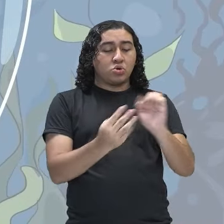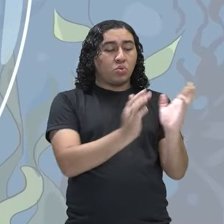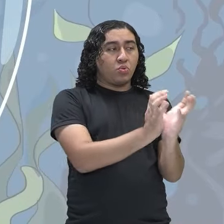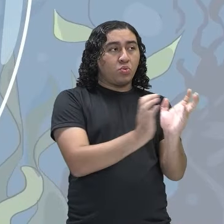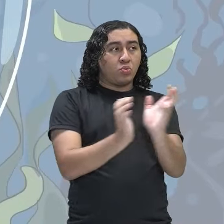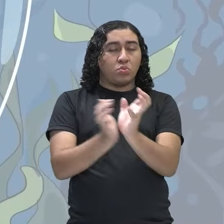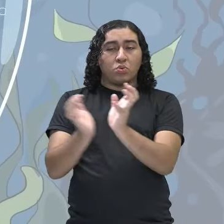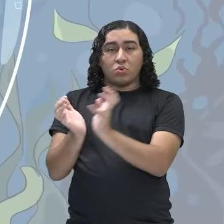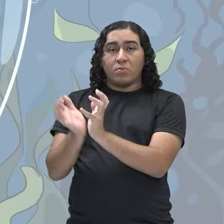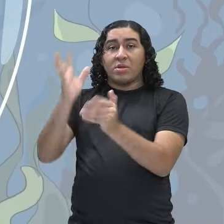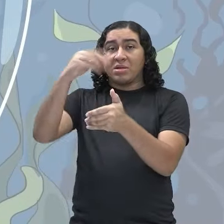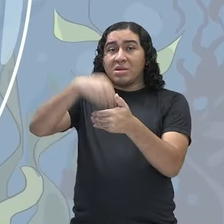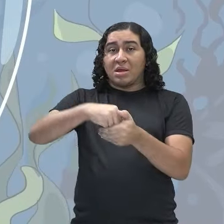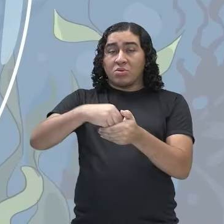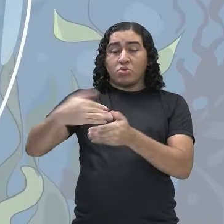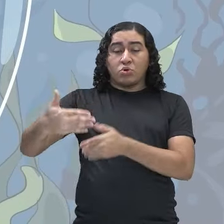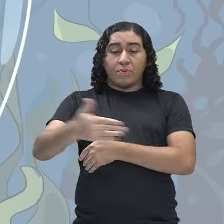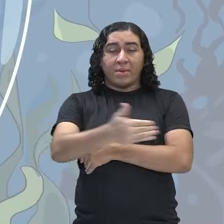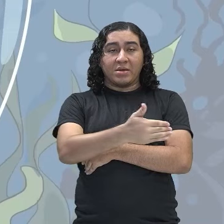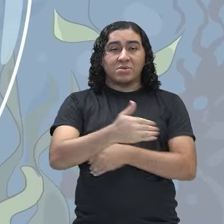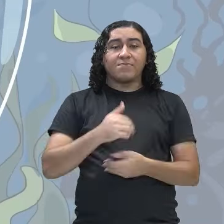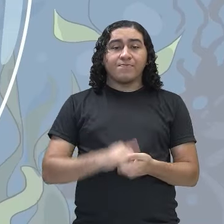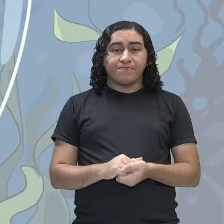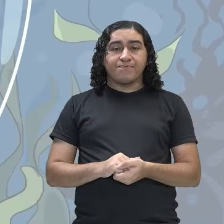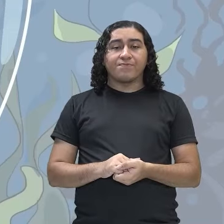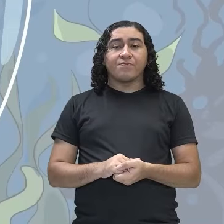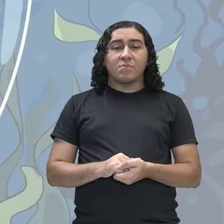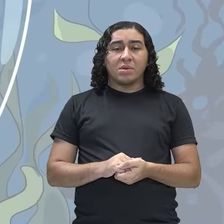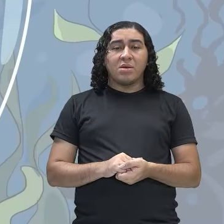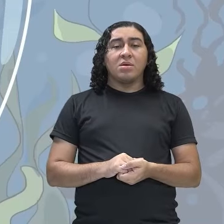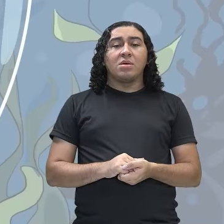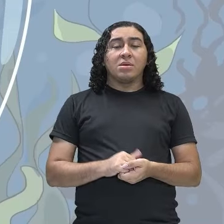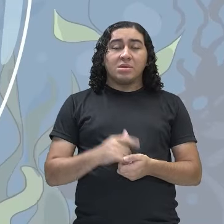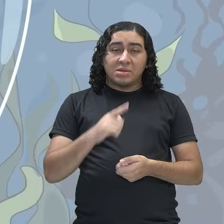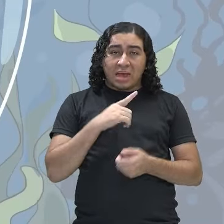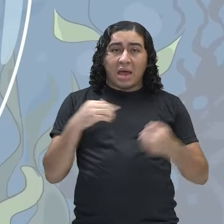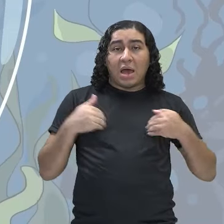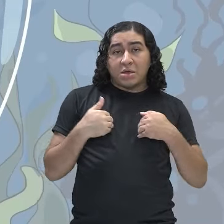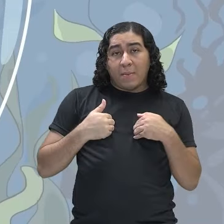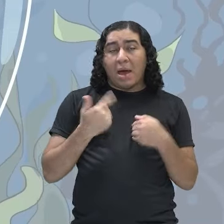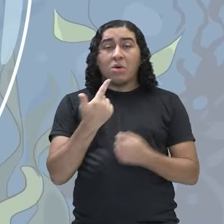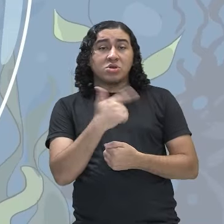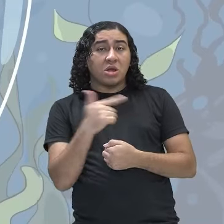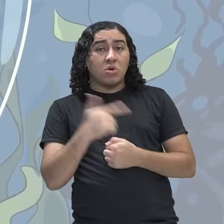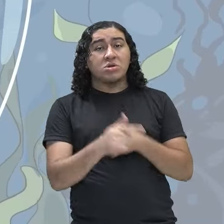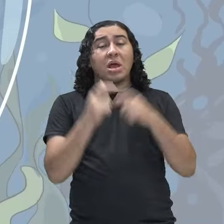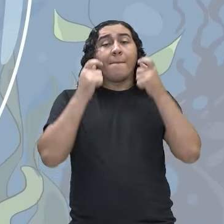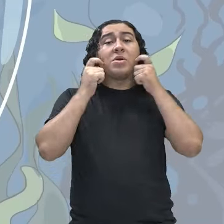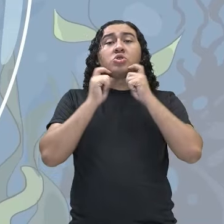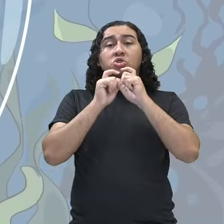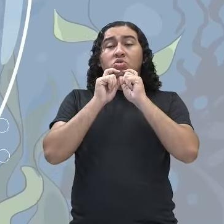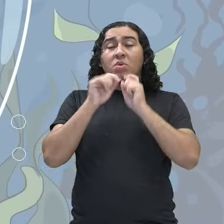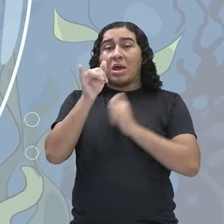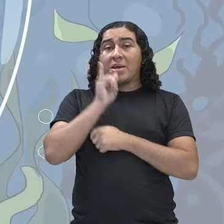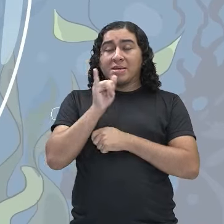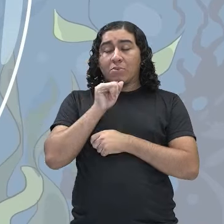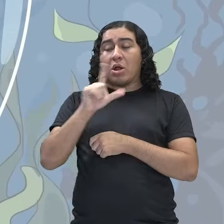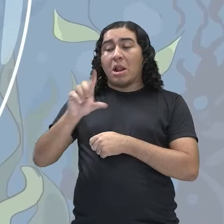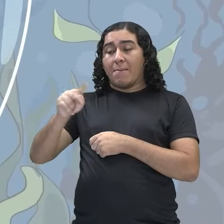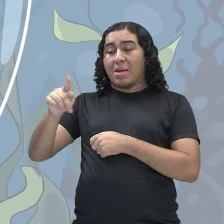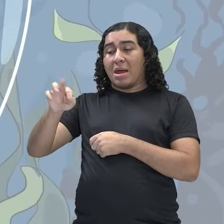dentro dos peixes, né? Então nos peixes a gente encontra animais que não apresentam mandíbulas, como a lampreia, lá no fundinho,